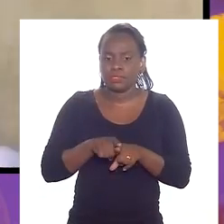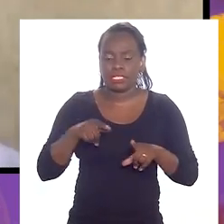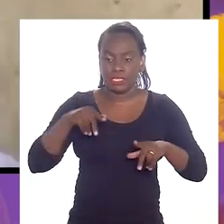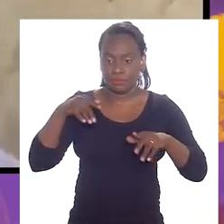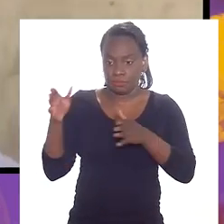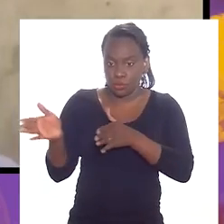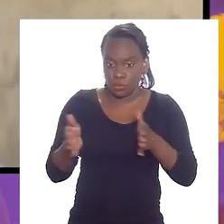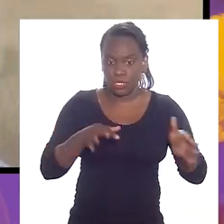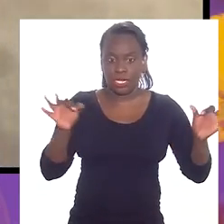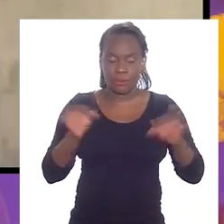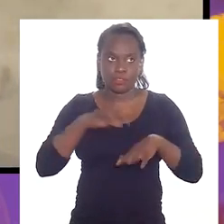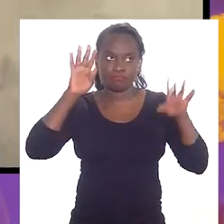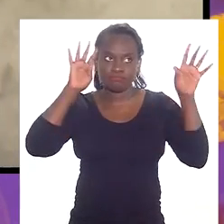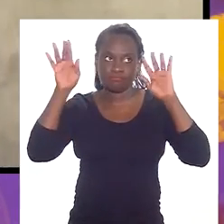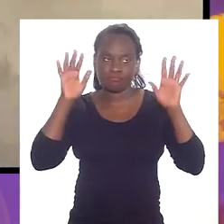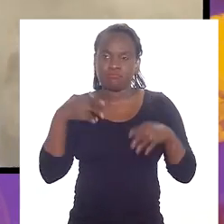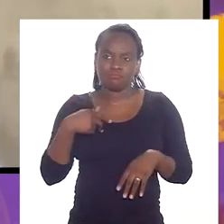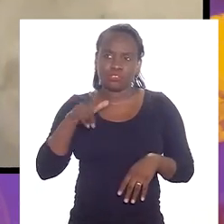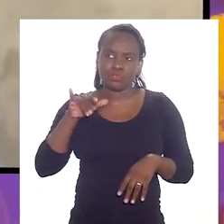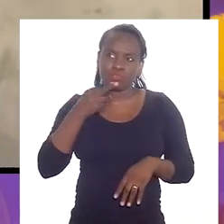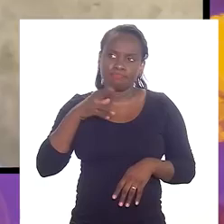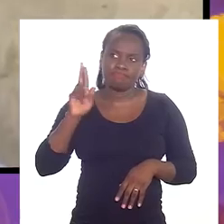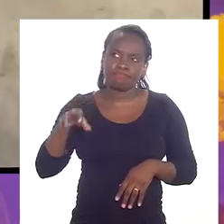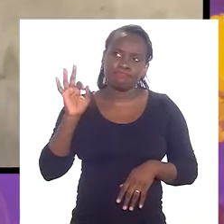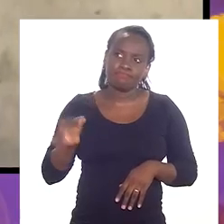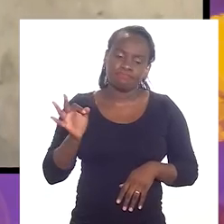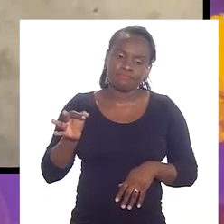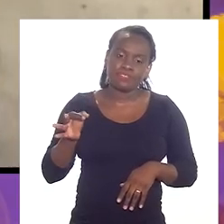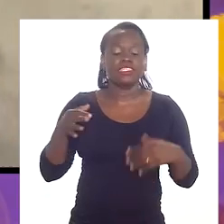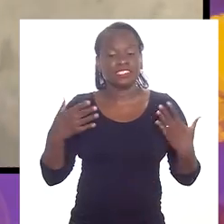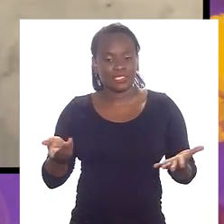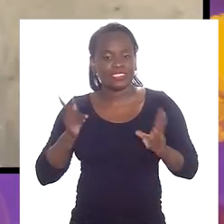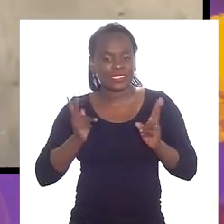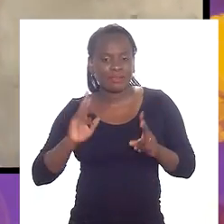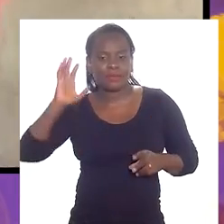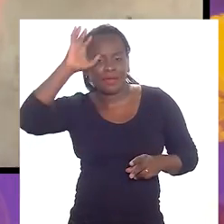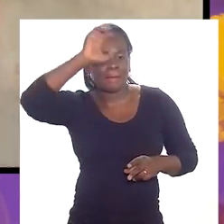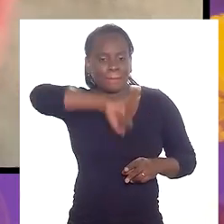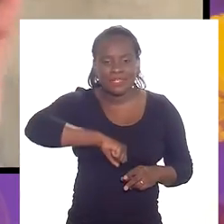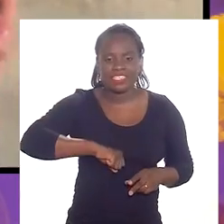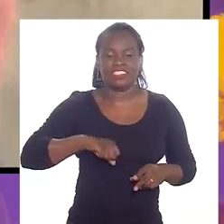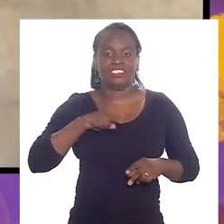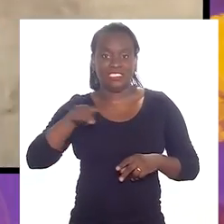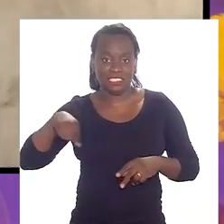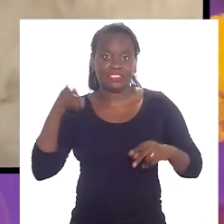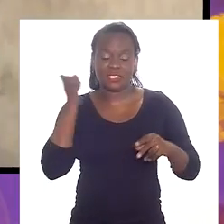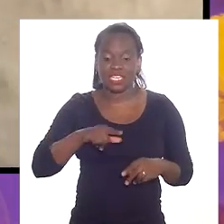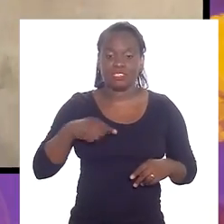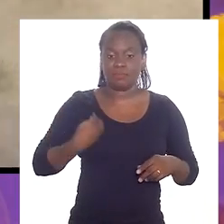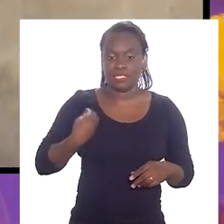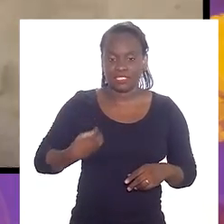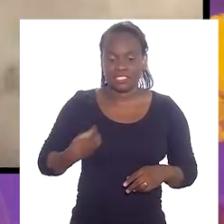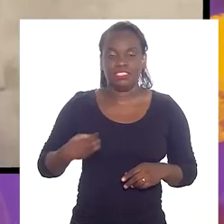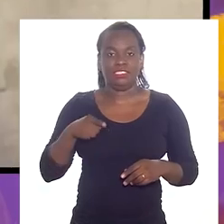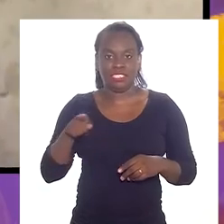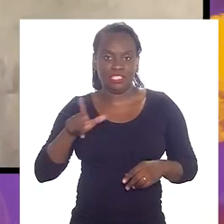inclusive após o programa pensar não é como estava certo então é sempre o aprendizado a gente poder estar